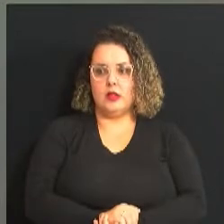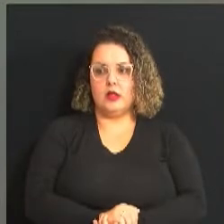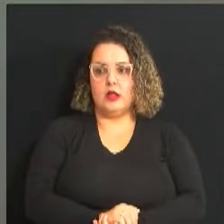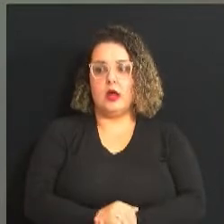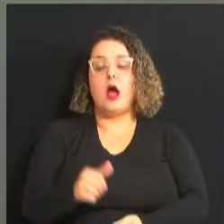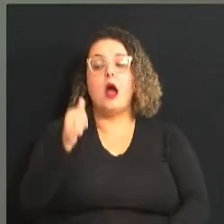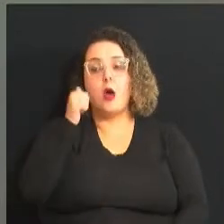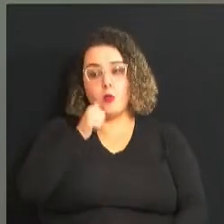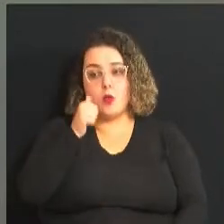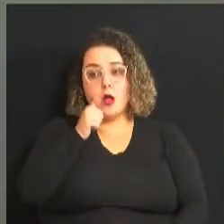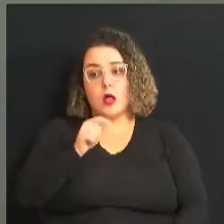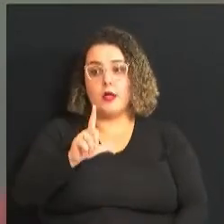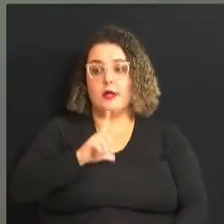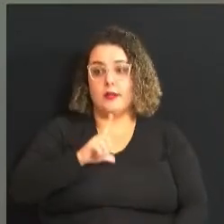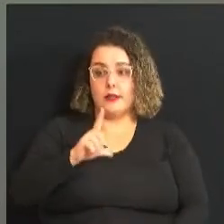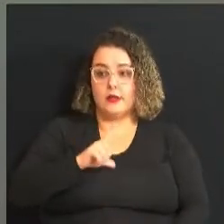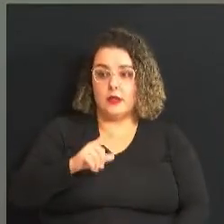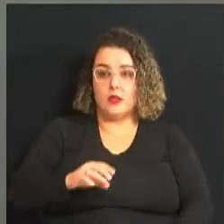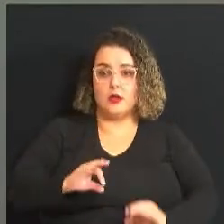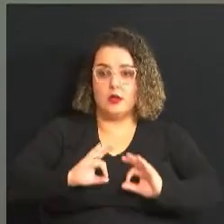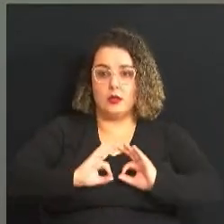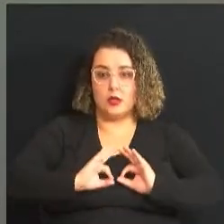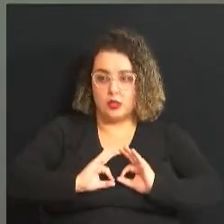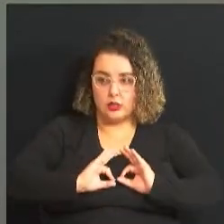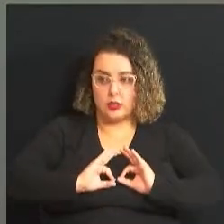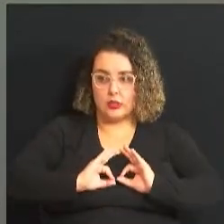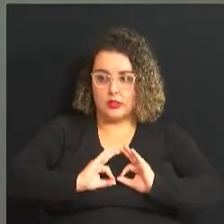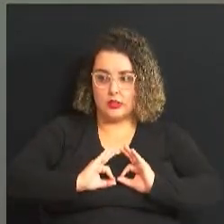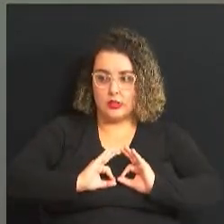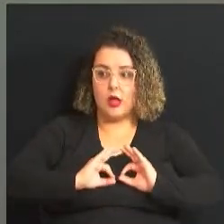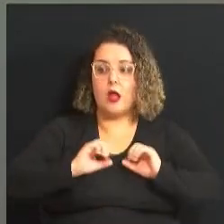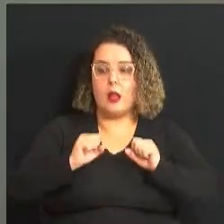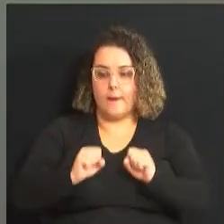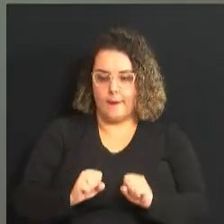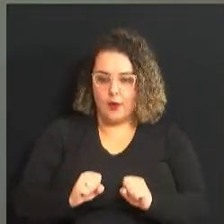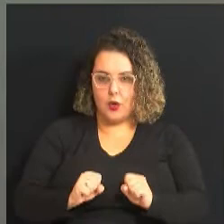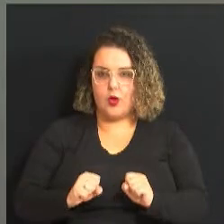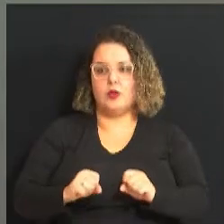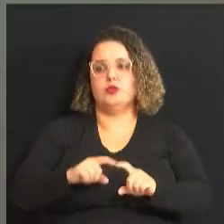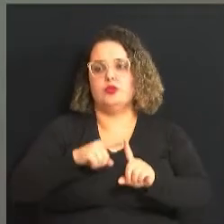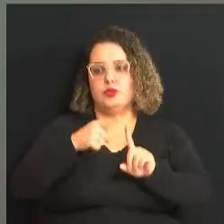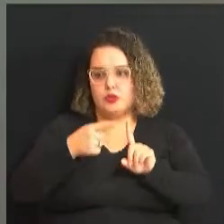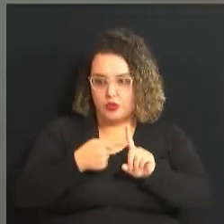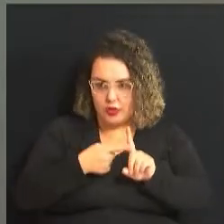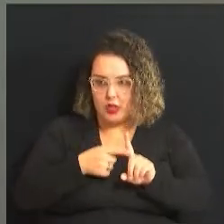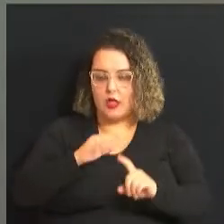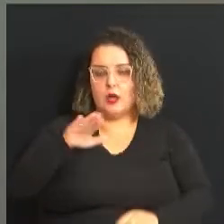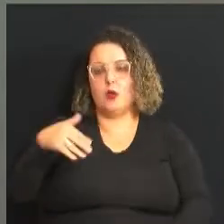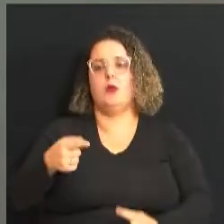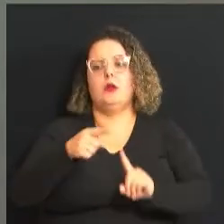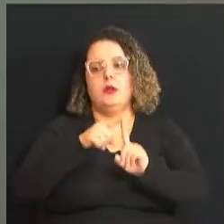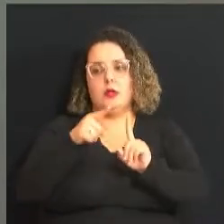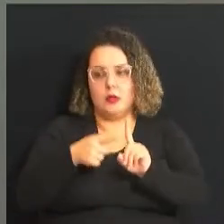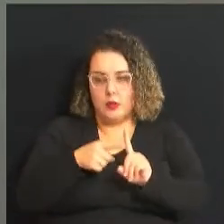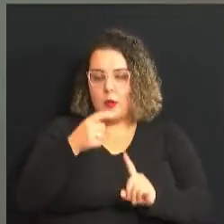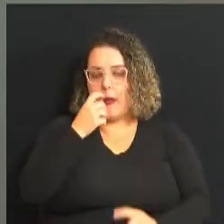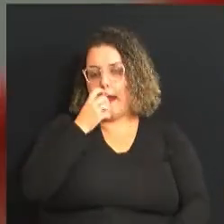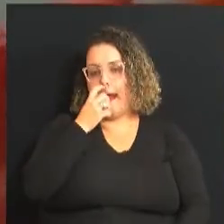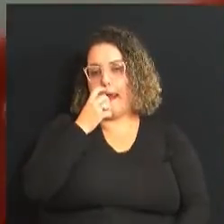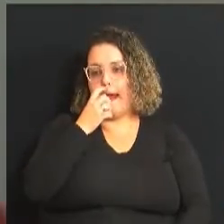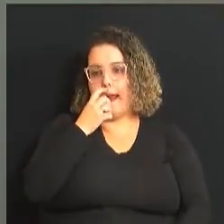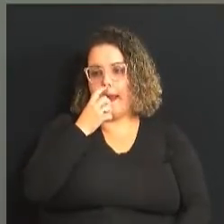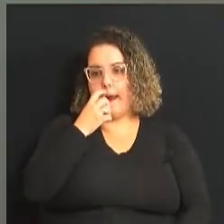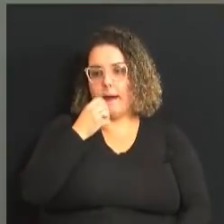Não, a mulher que ela tem o útero invertido, ela pode sim engravidar. E a partir do momento que ela engravida, a gravidez ela